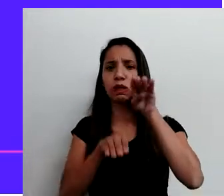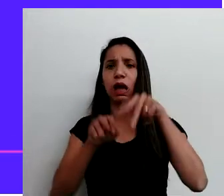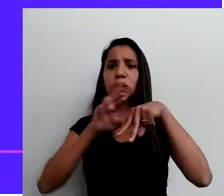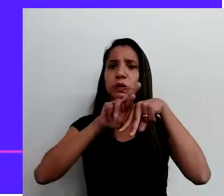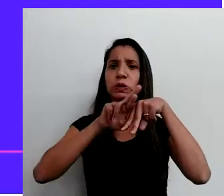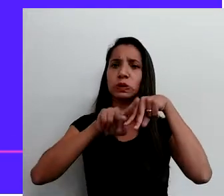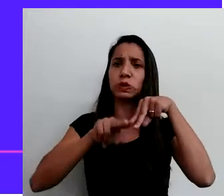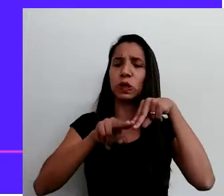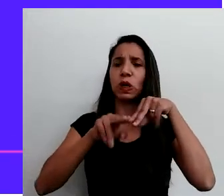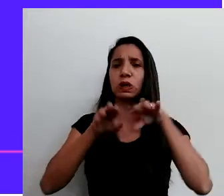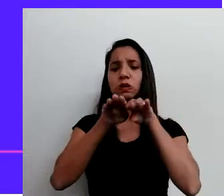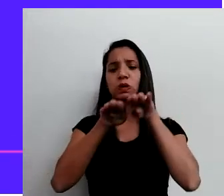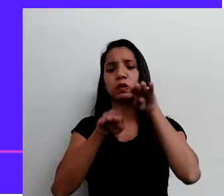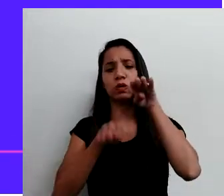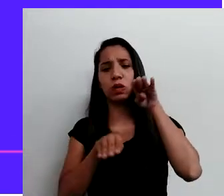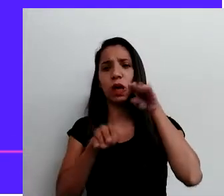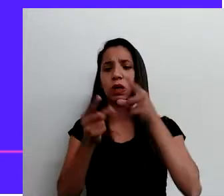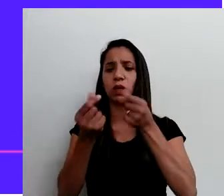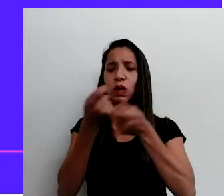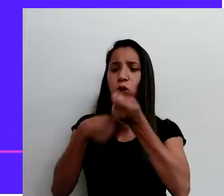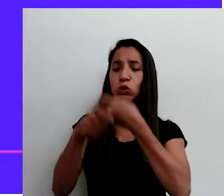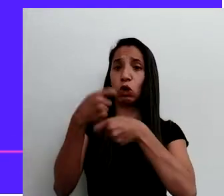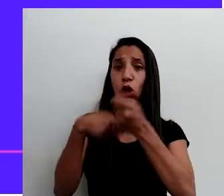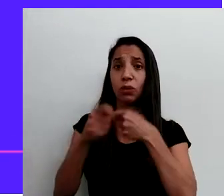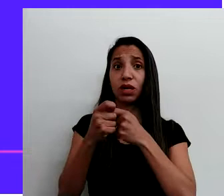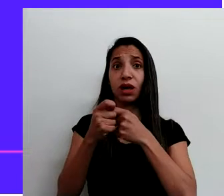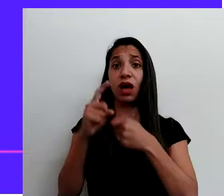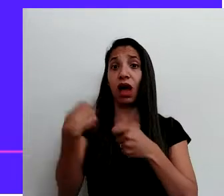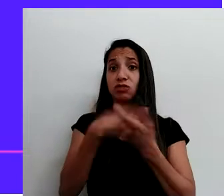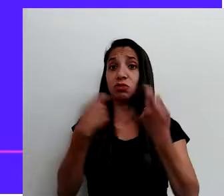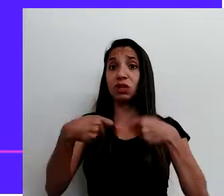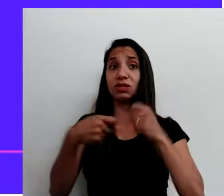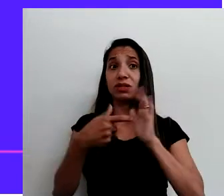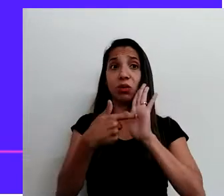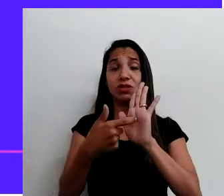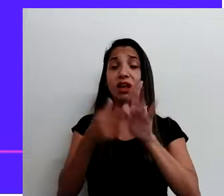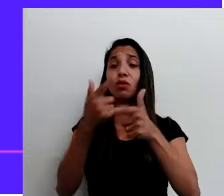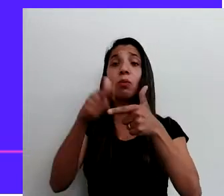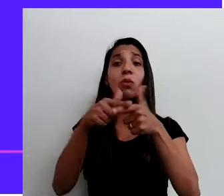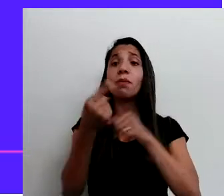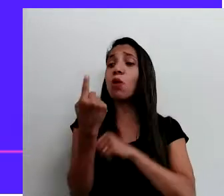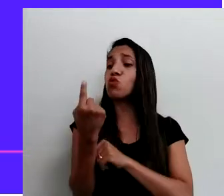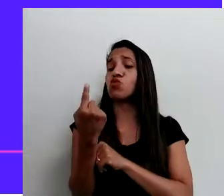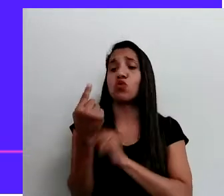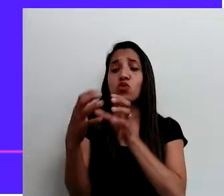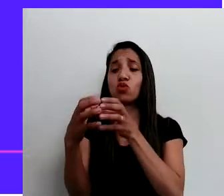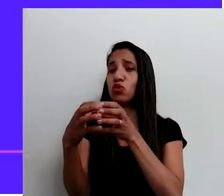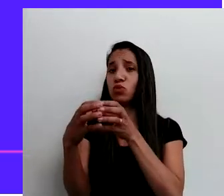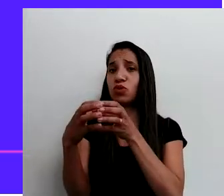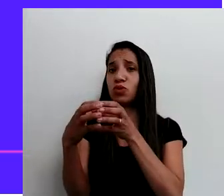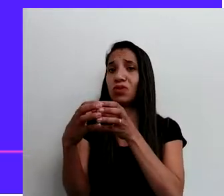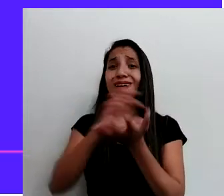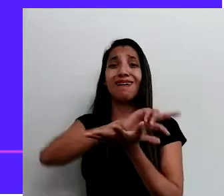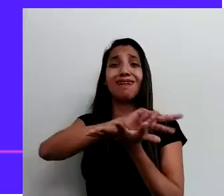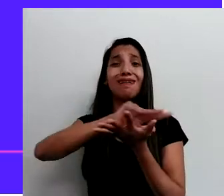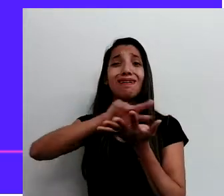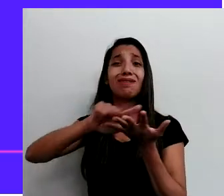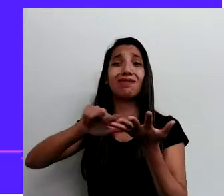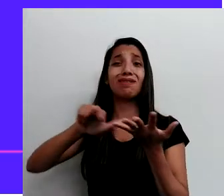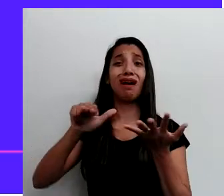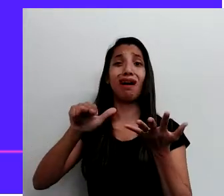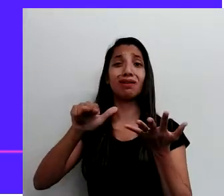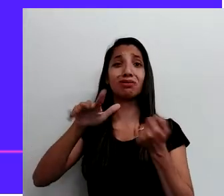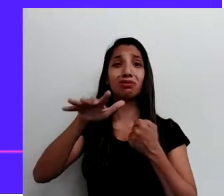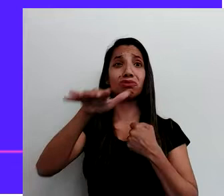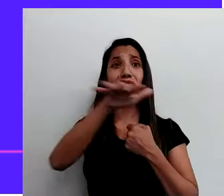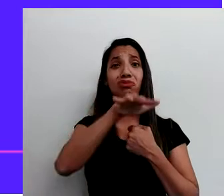Então, mostrar, olha, você pode não ser, não achar, não se sentir, ou